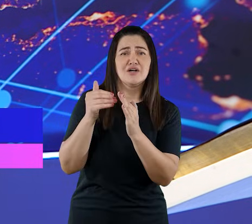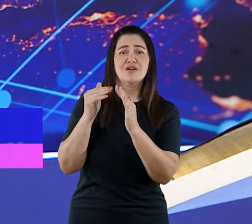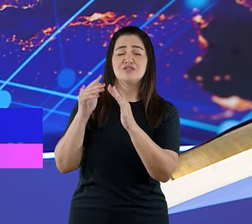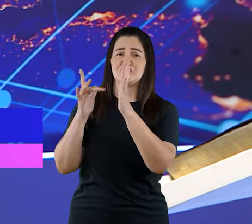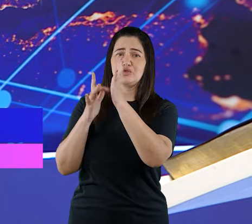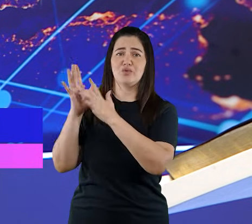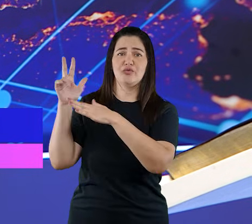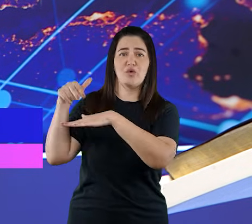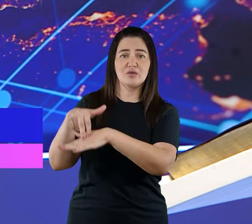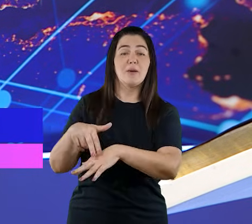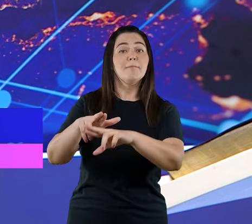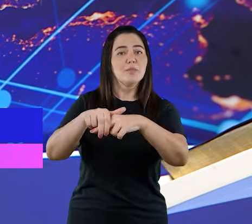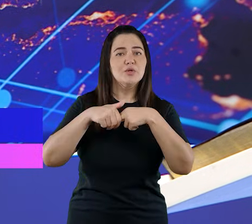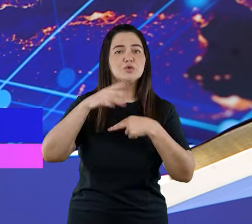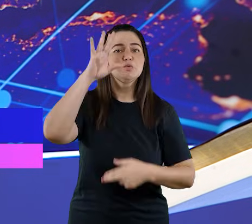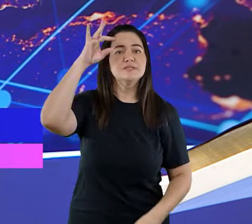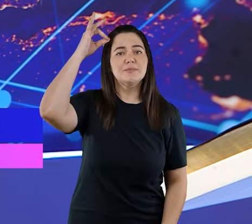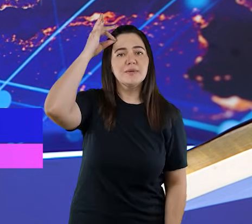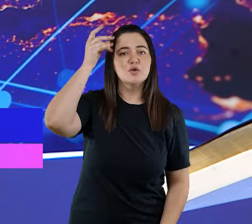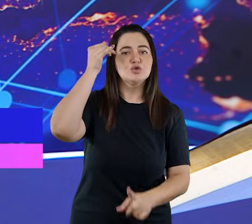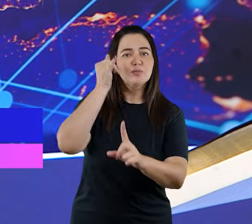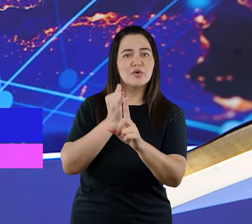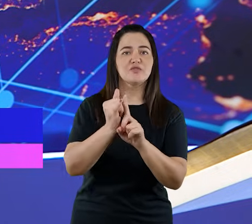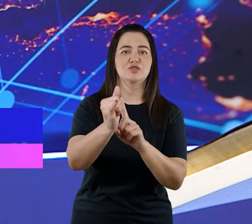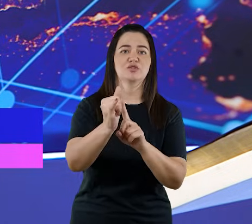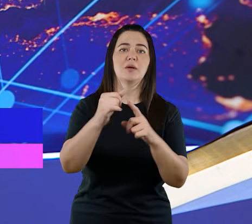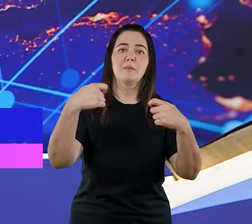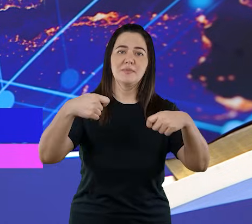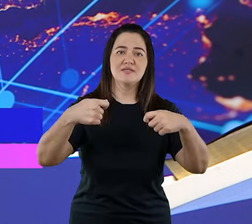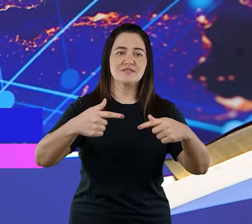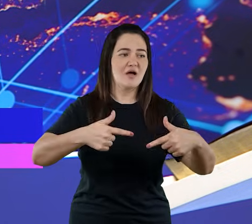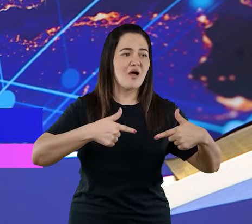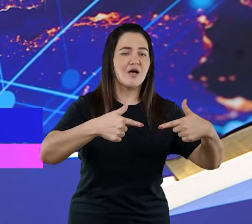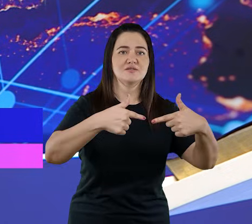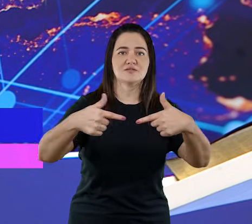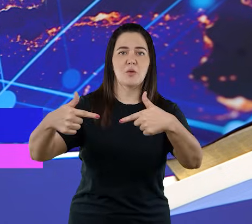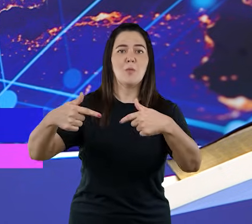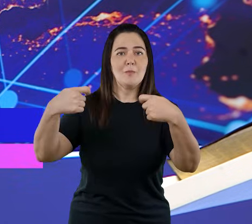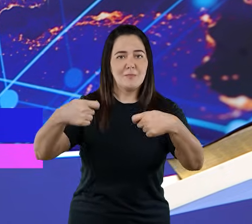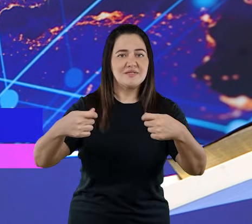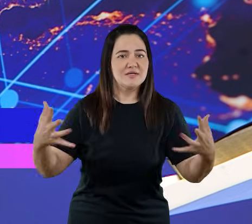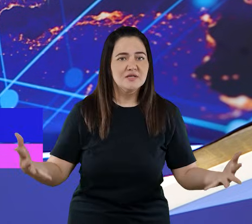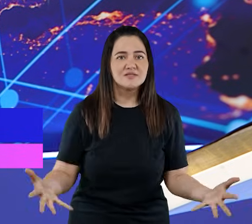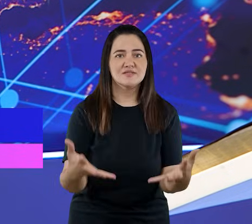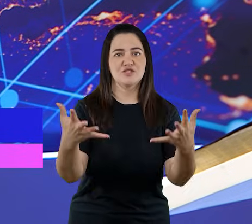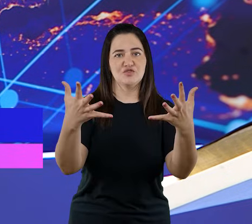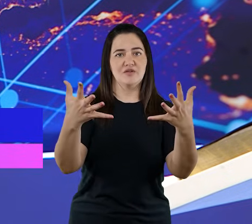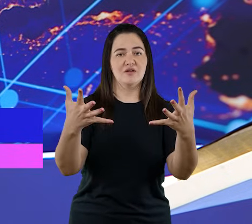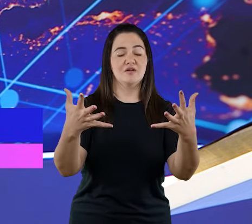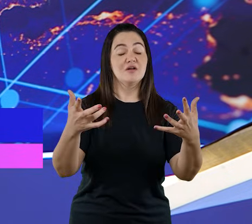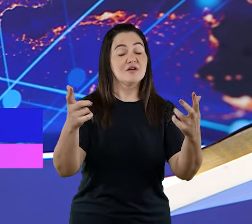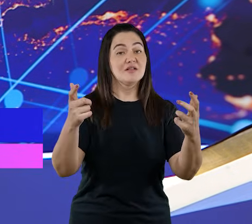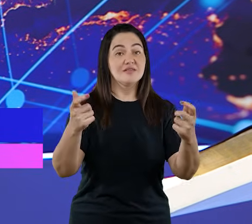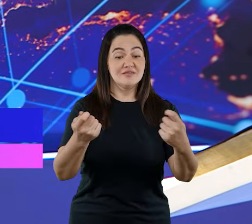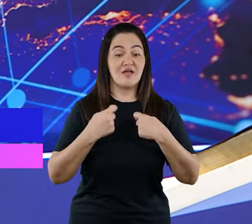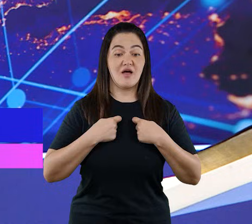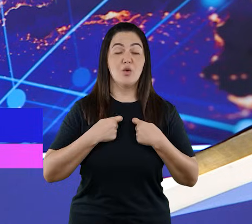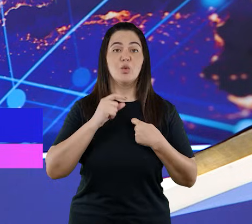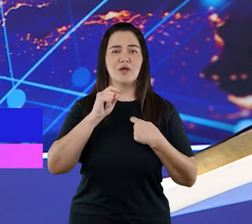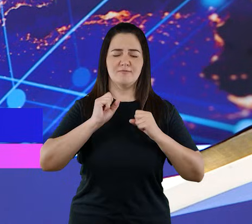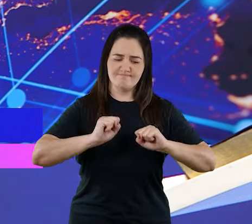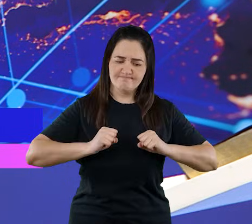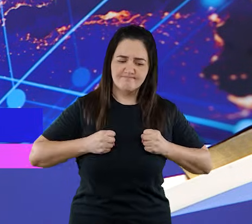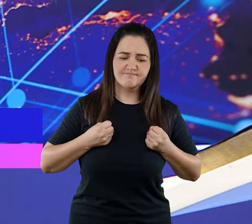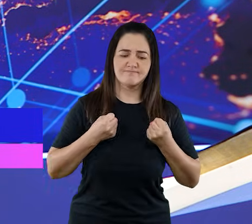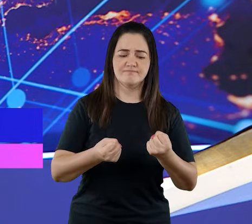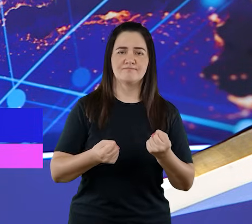o espírito da profecia vai operar, está operando e vai nos ajudar a enfrentar tudo aquilo que